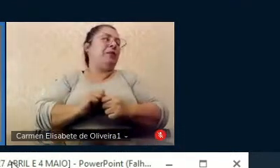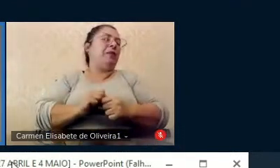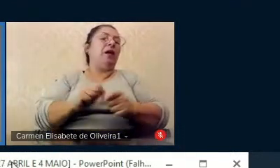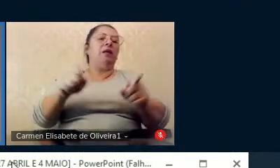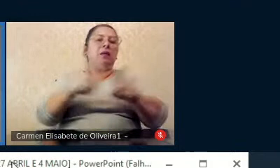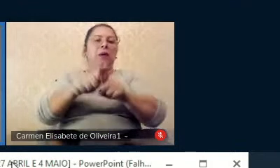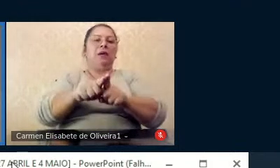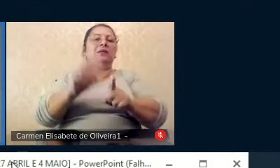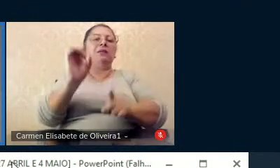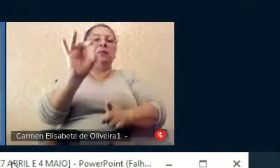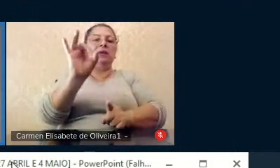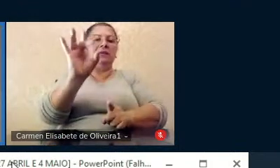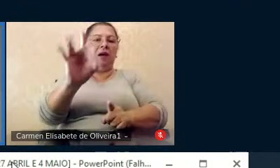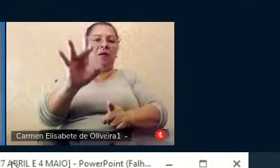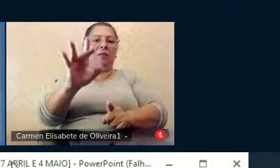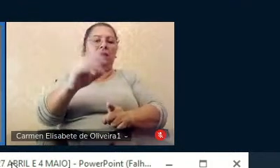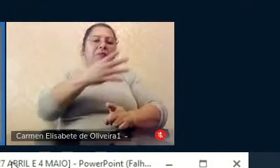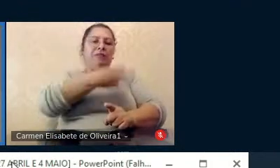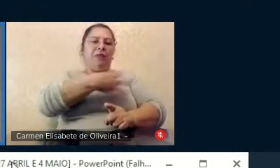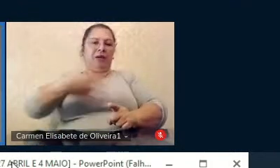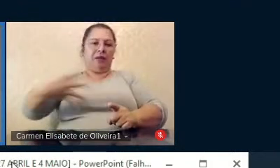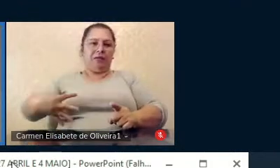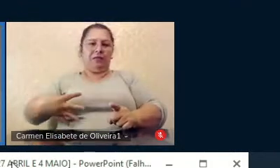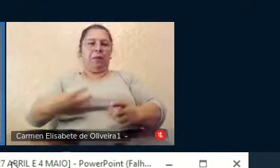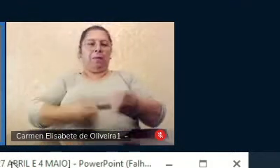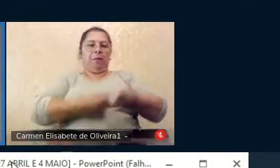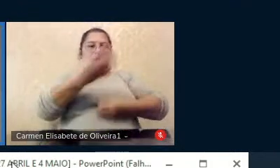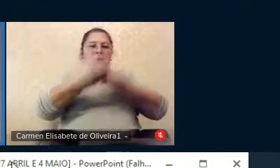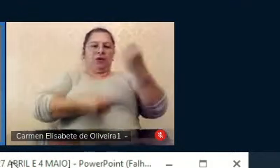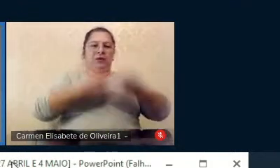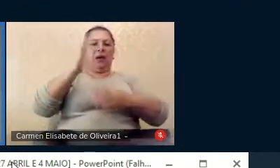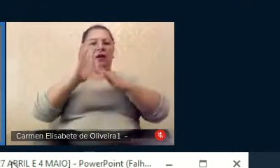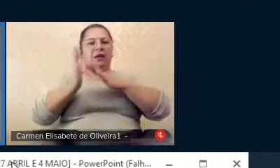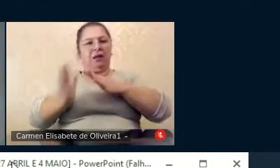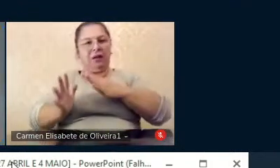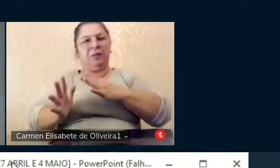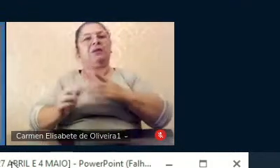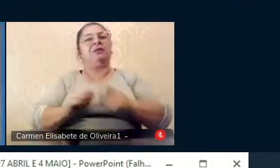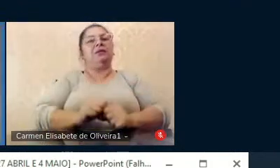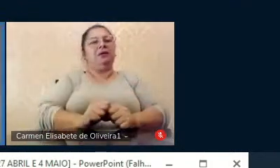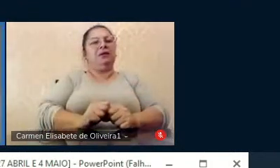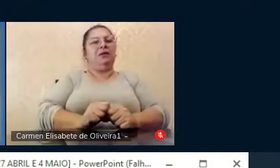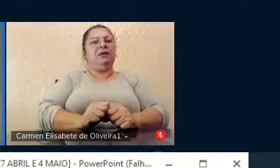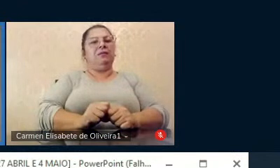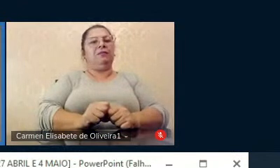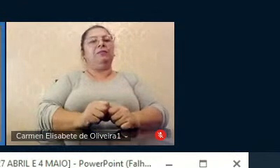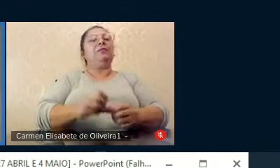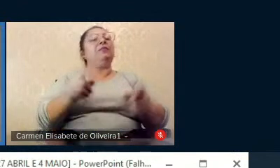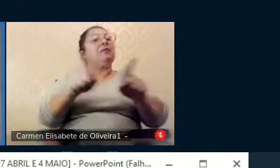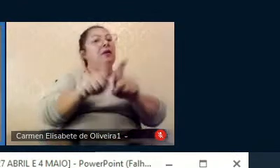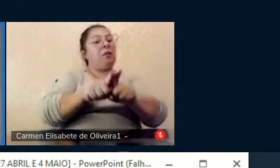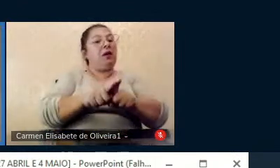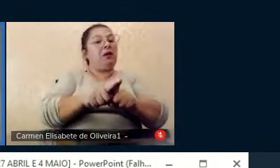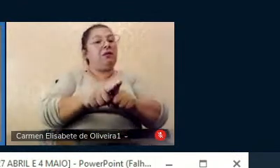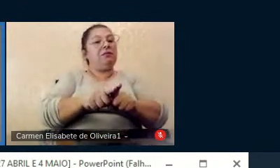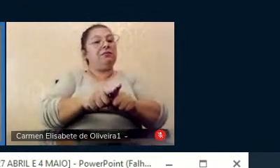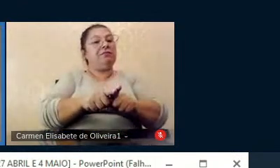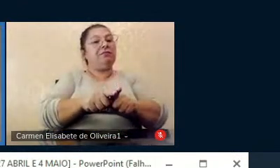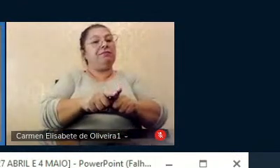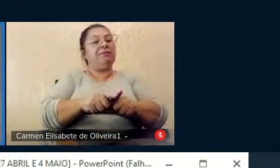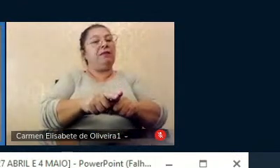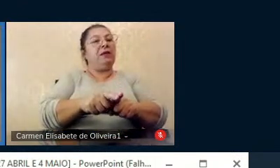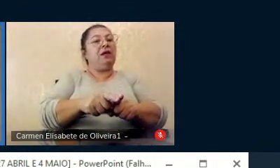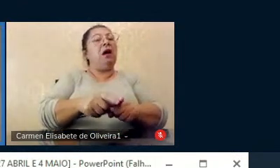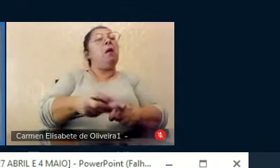especificamente para os haikais, os poemas e haikais em Libras. Vamos ver como que foi essa origem do haikai,